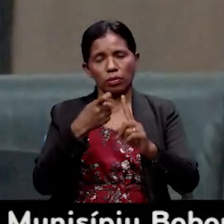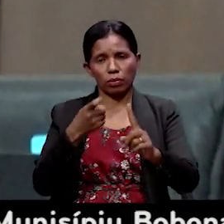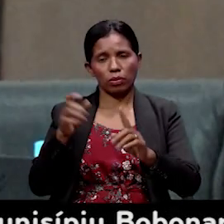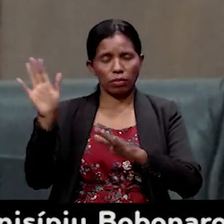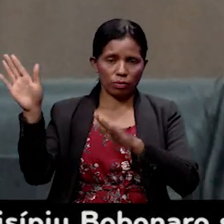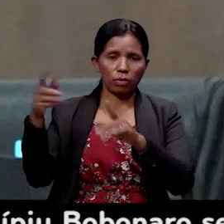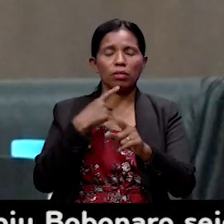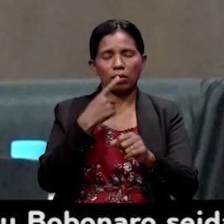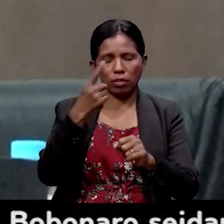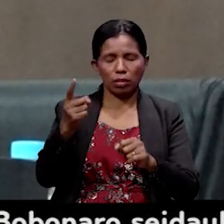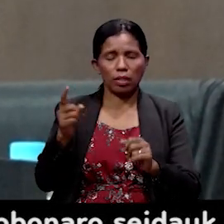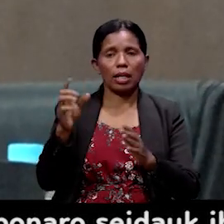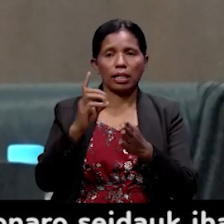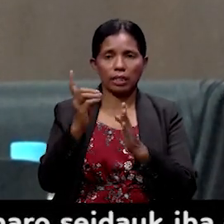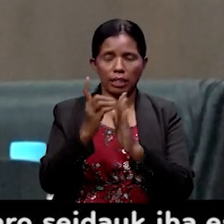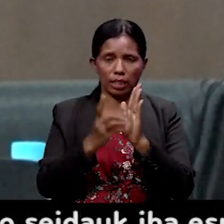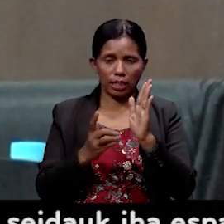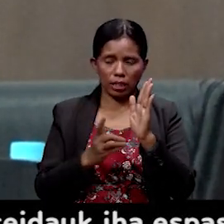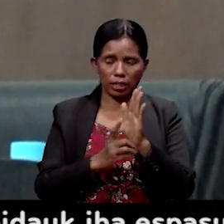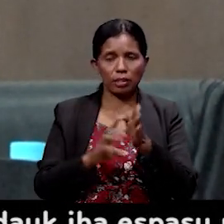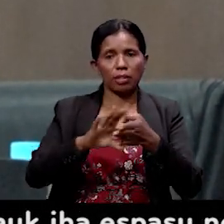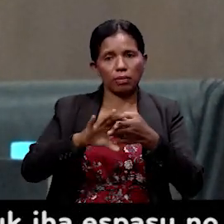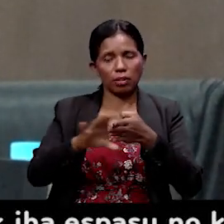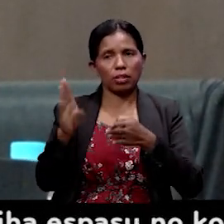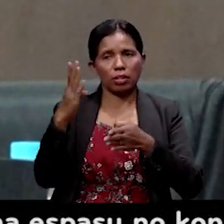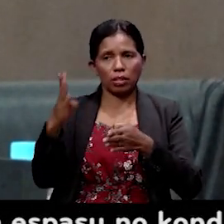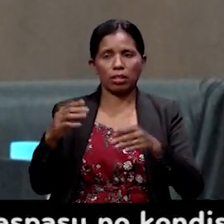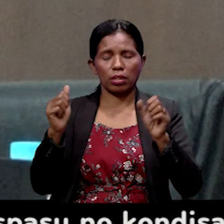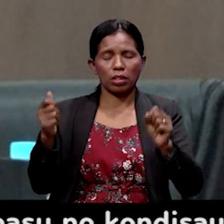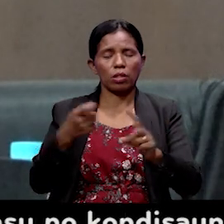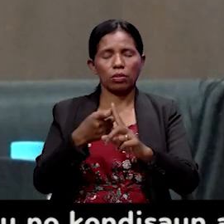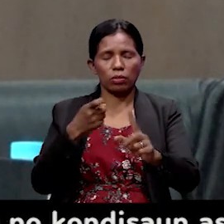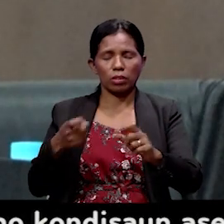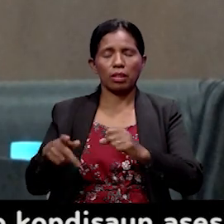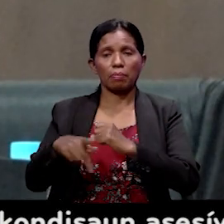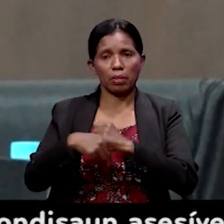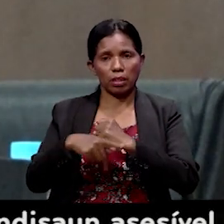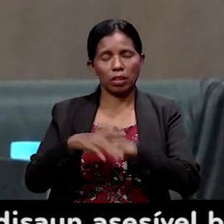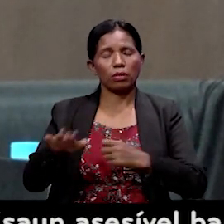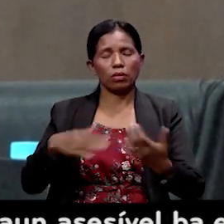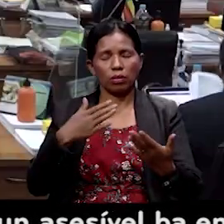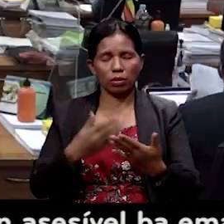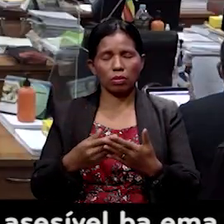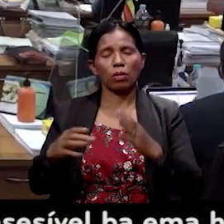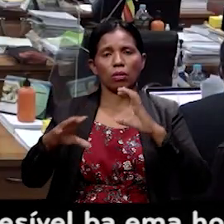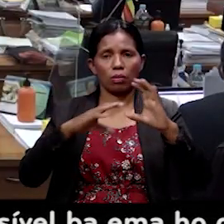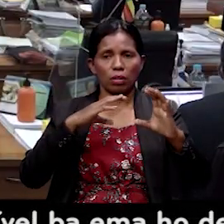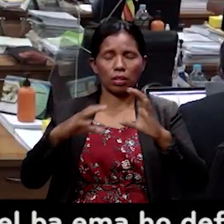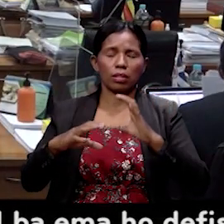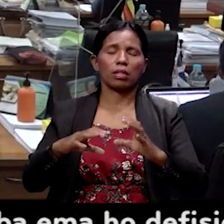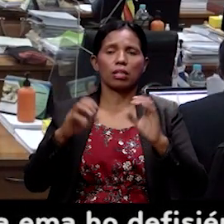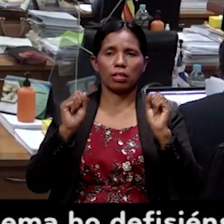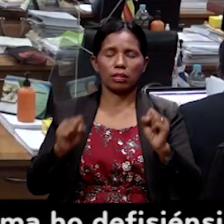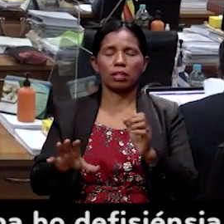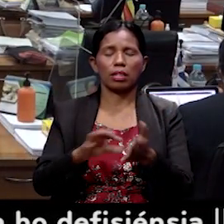essenciamento eleitoral o instituição bancária sira financeira no telecomunicação ne berretem